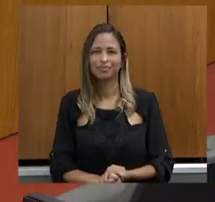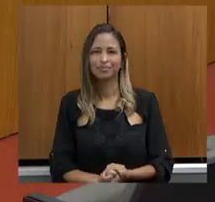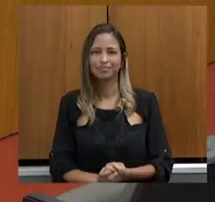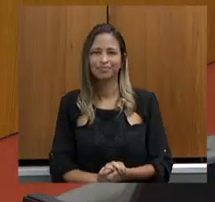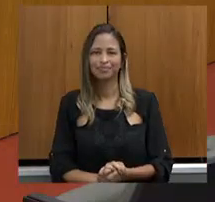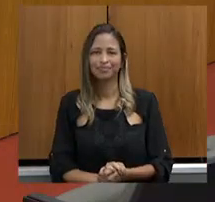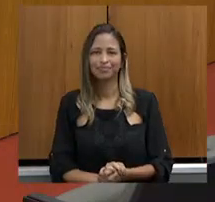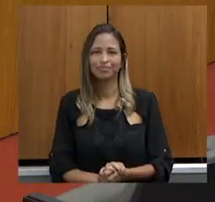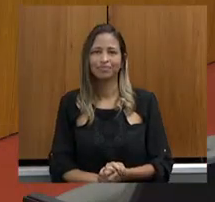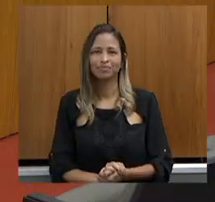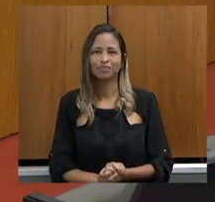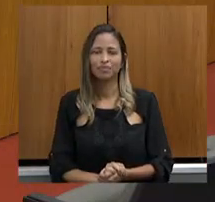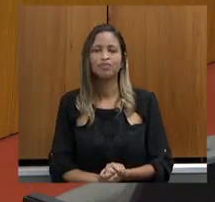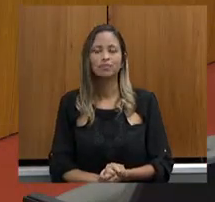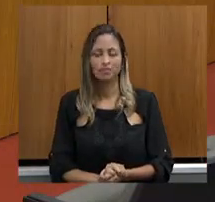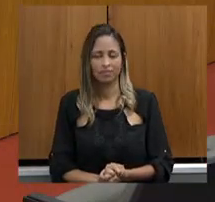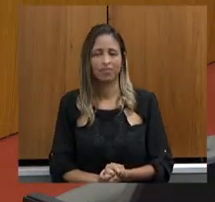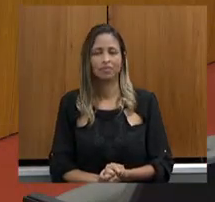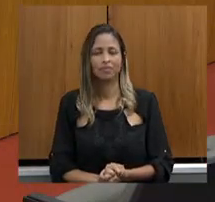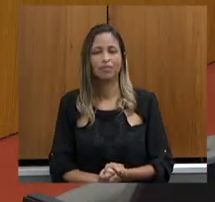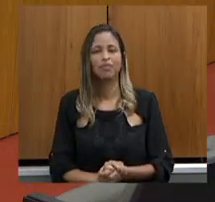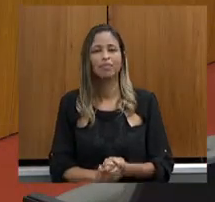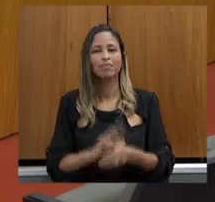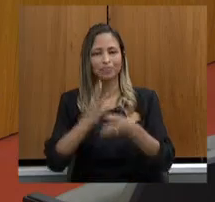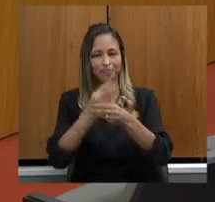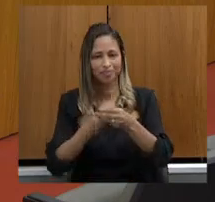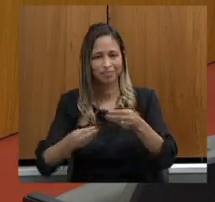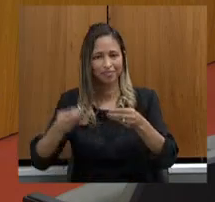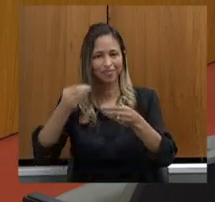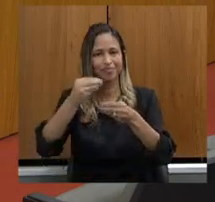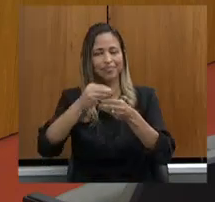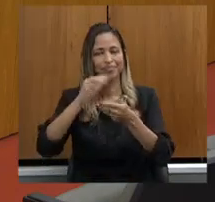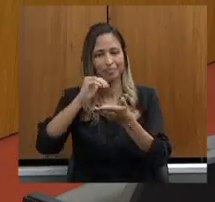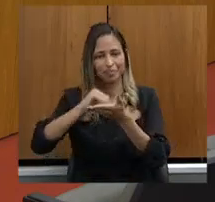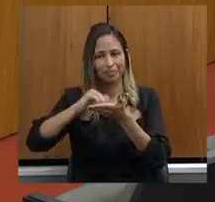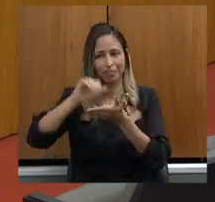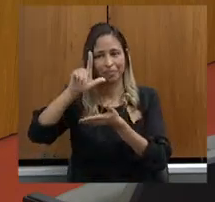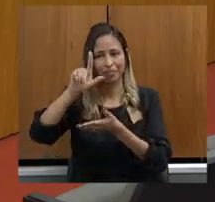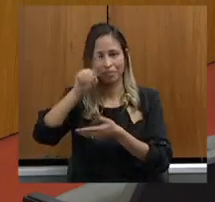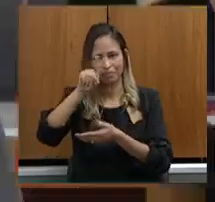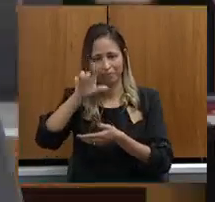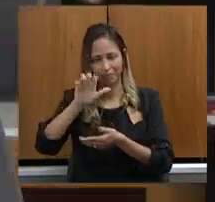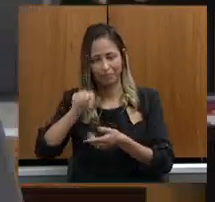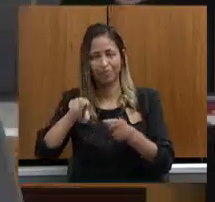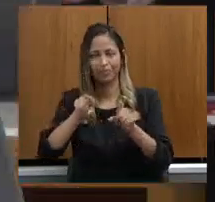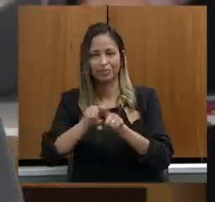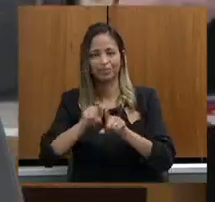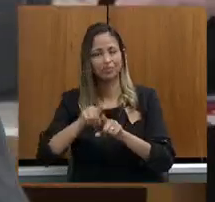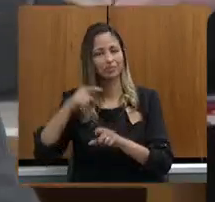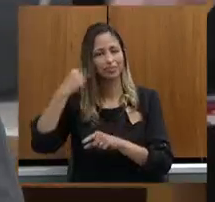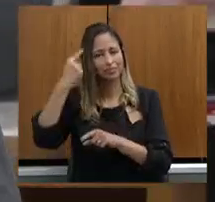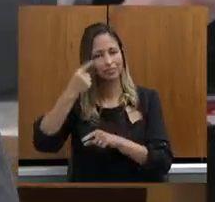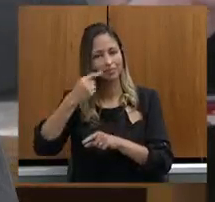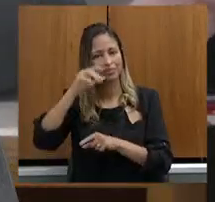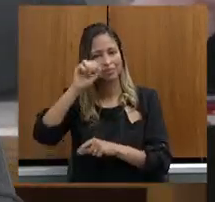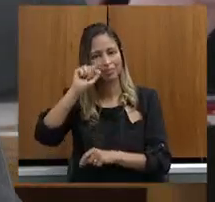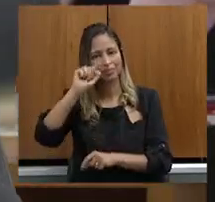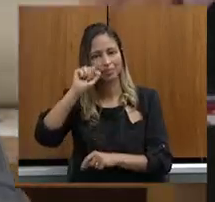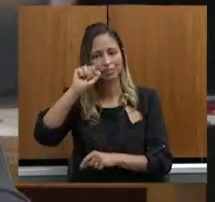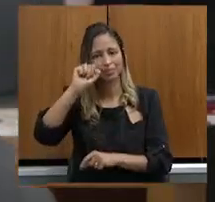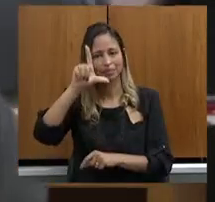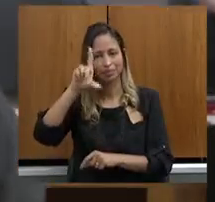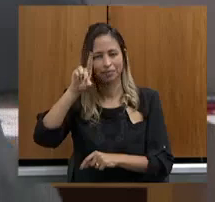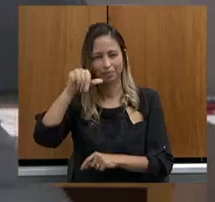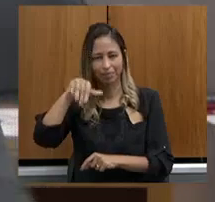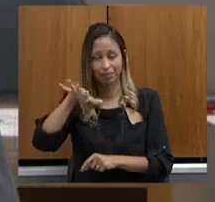apenas corroborar com as palavras da minha colega secretária Luiza Barreto ao nosso Deputado Dalmo de tanta